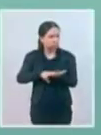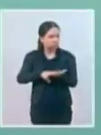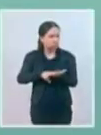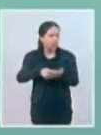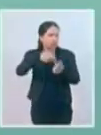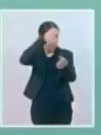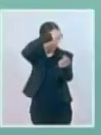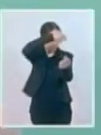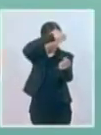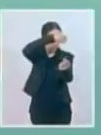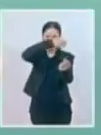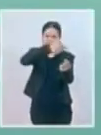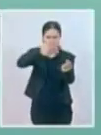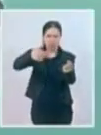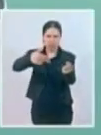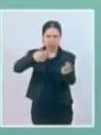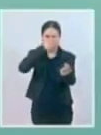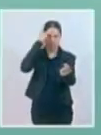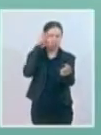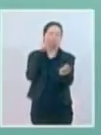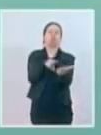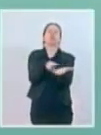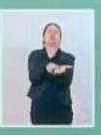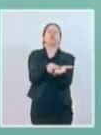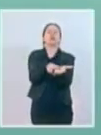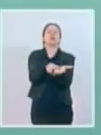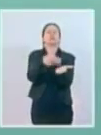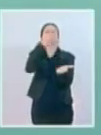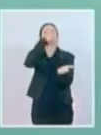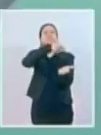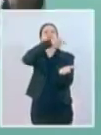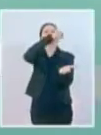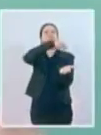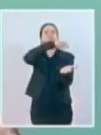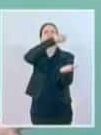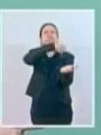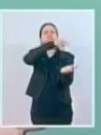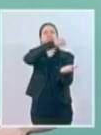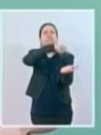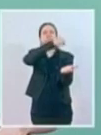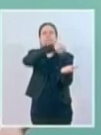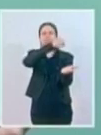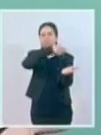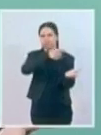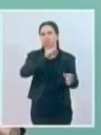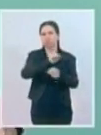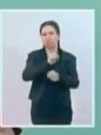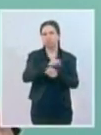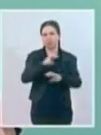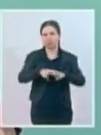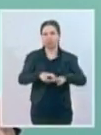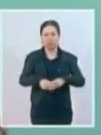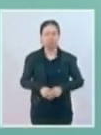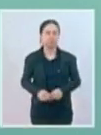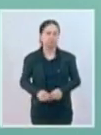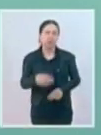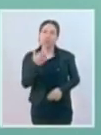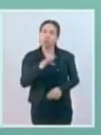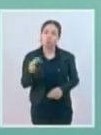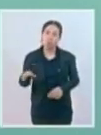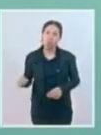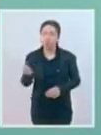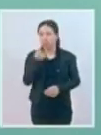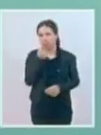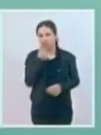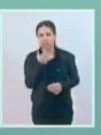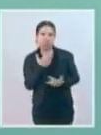soro... Isso, elas sim são destinadas à pessoa que isso, vai tomar soro, certo, medicação, né? Está com dor, tem algum medicamento que precisa